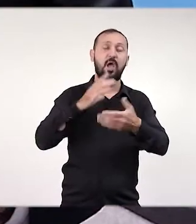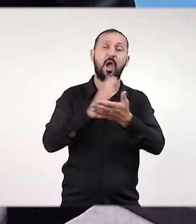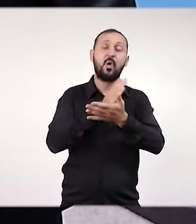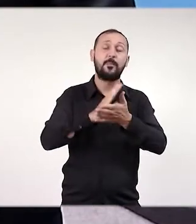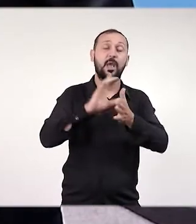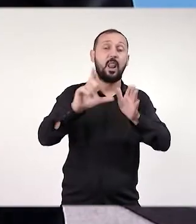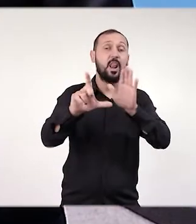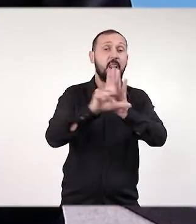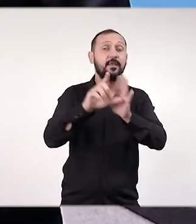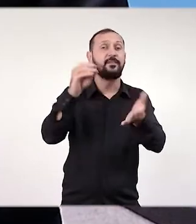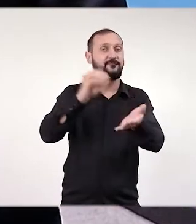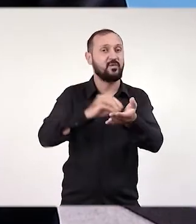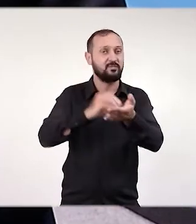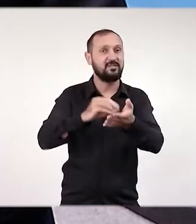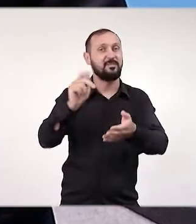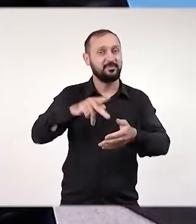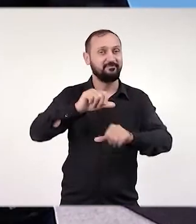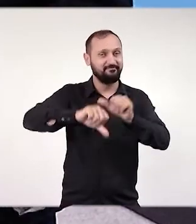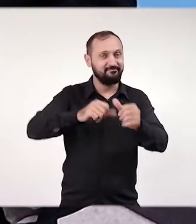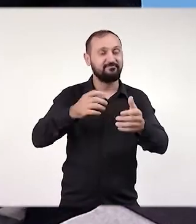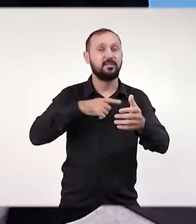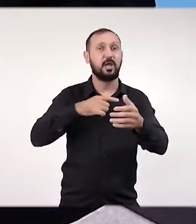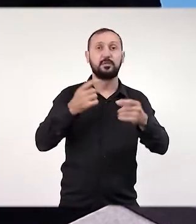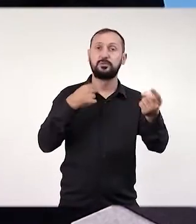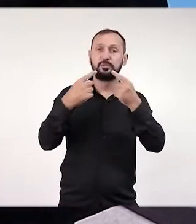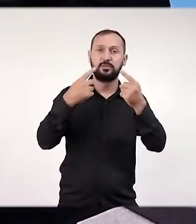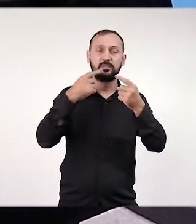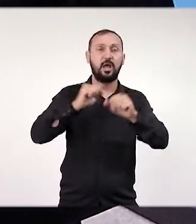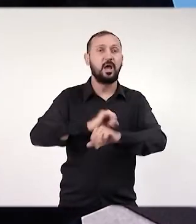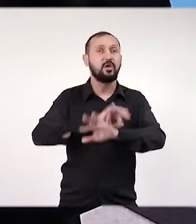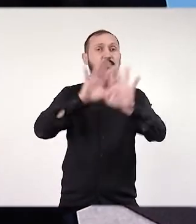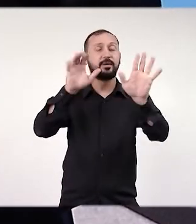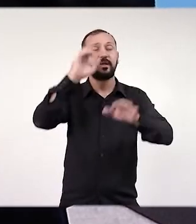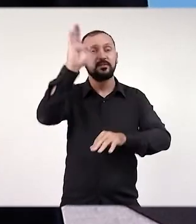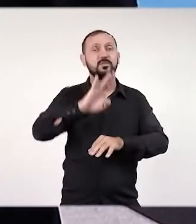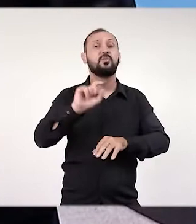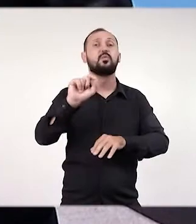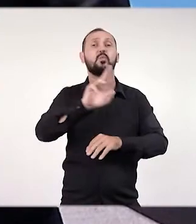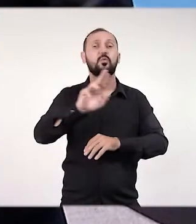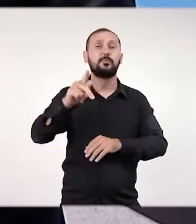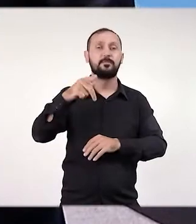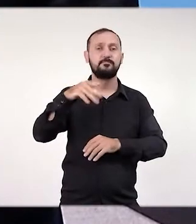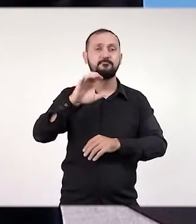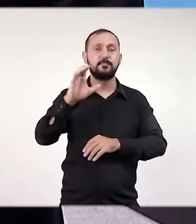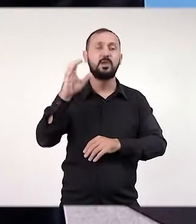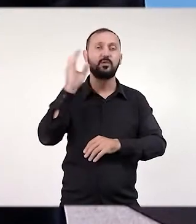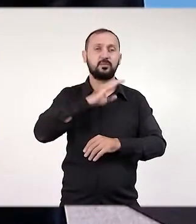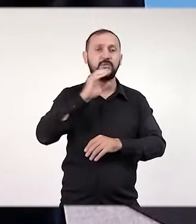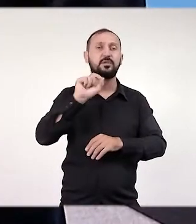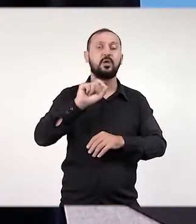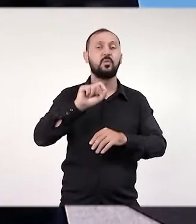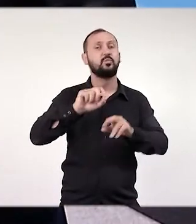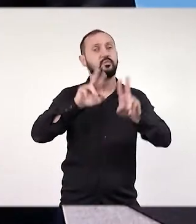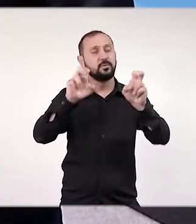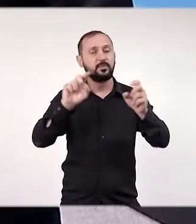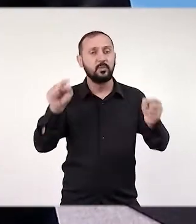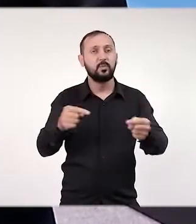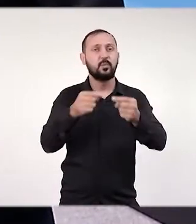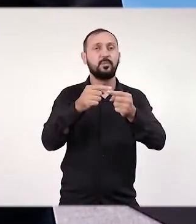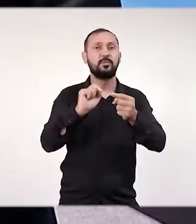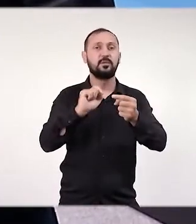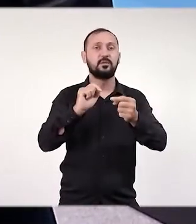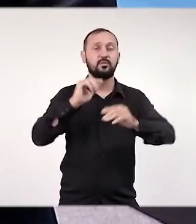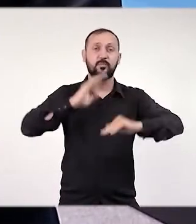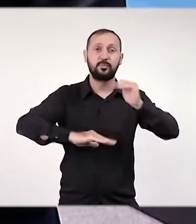temos leis complementares para votar. Nós temos em debate nacional sobre o que estão chamando de PEC emergencial, que são questões